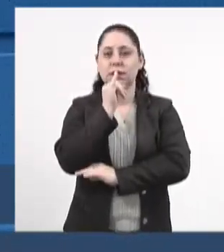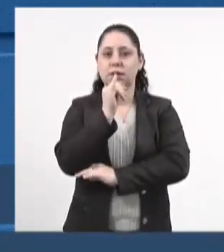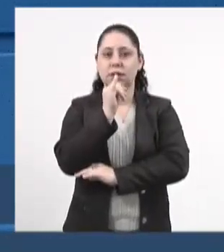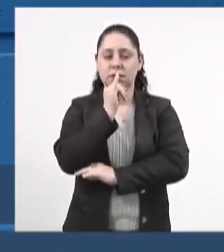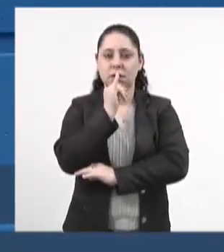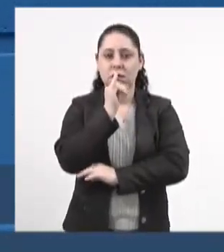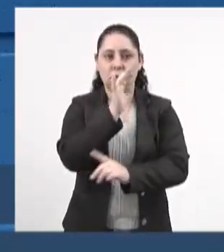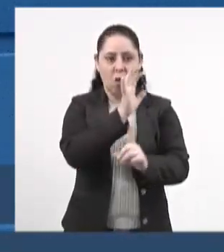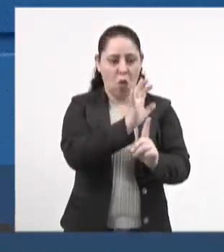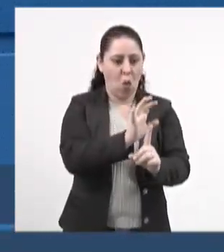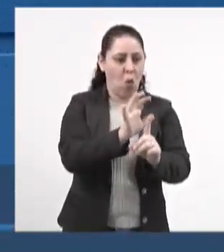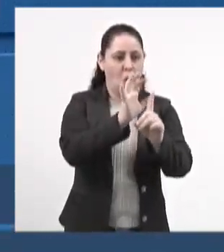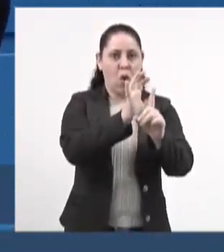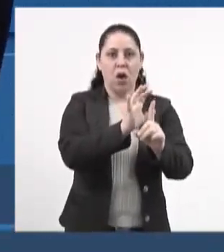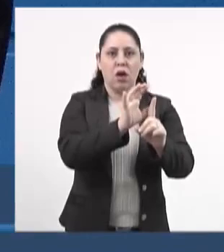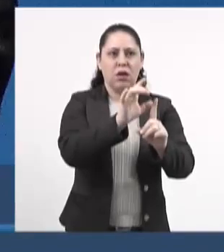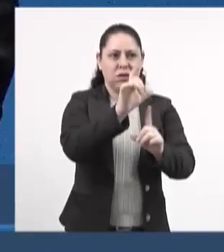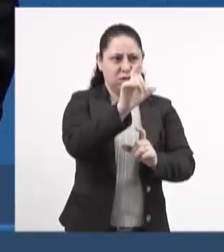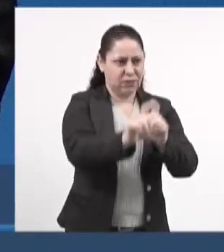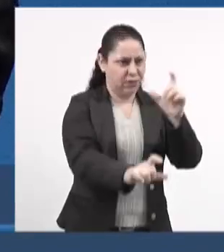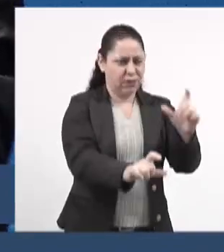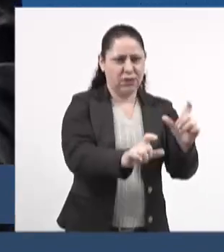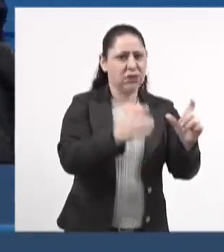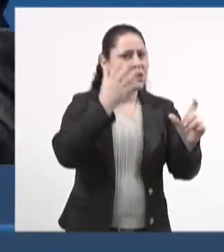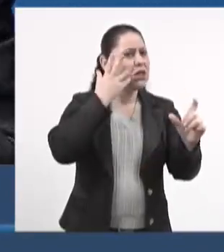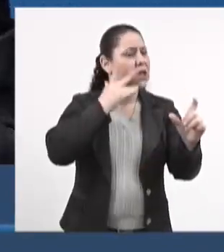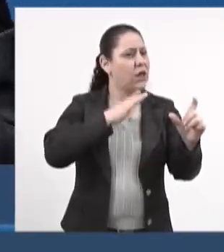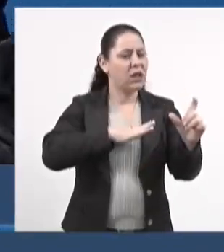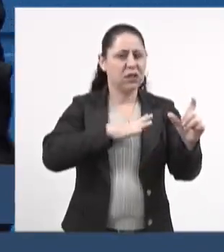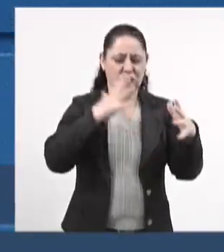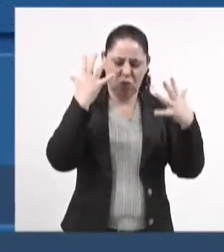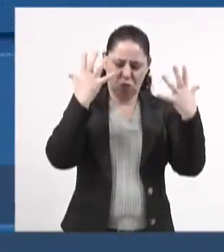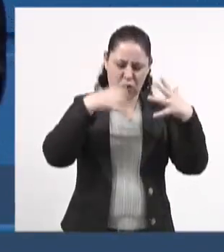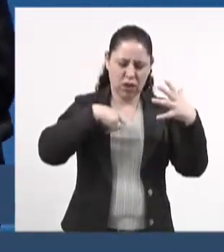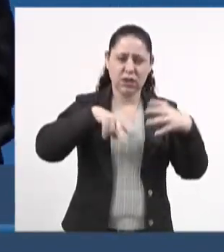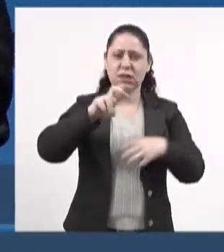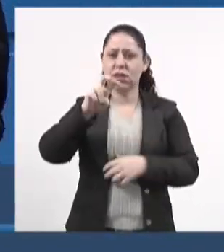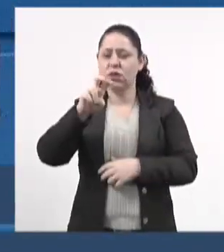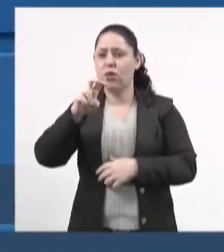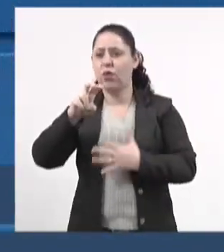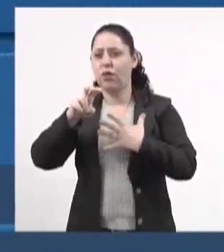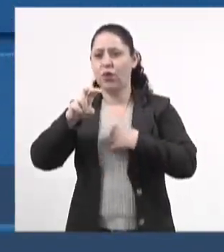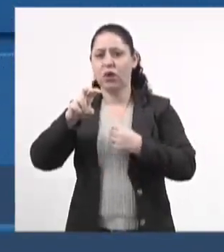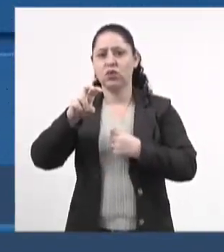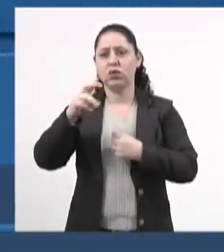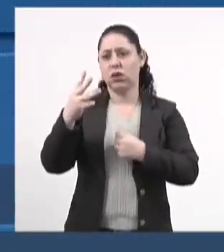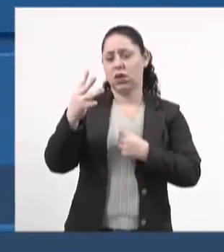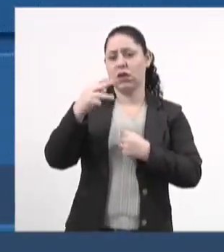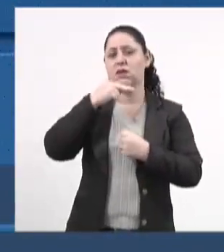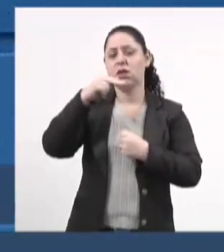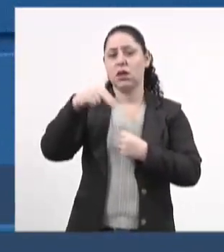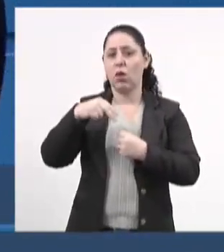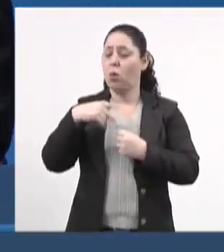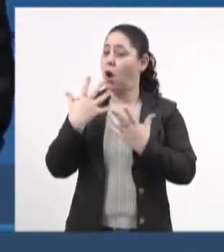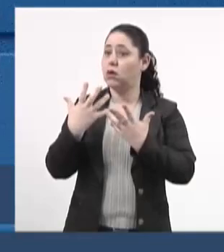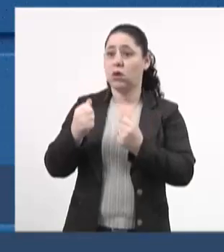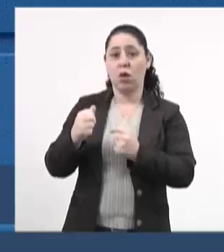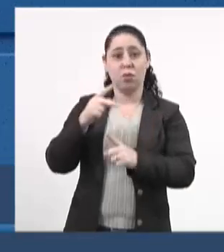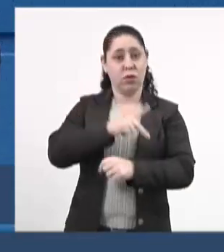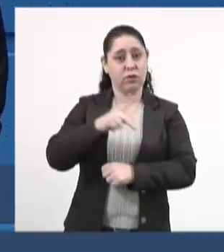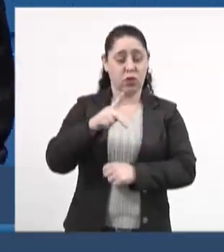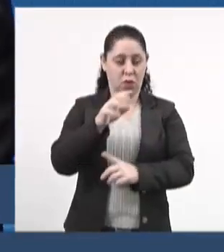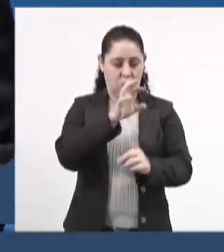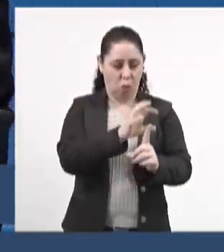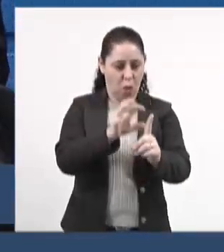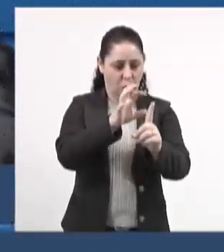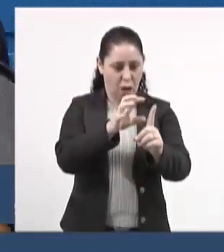uma questão que deixa a criança confusa. Eu tenho 5 filhos, eu tenho 3 netos, eu não posso admitir que um professor venha